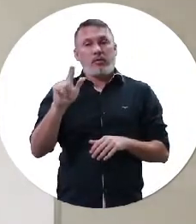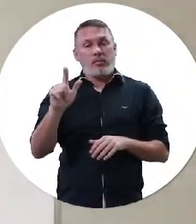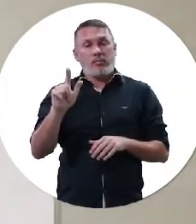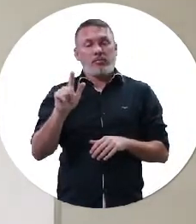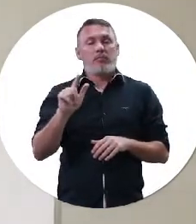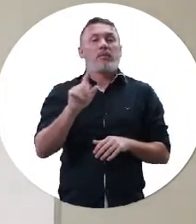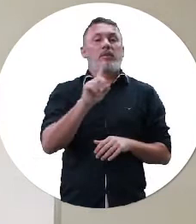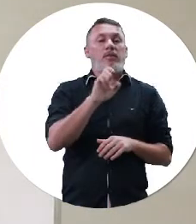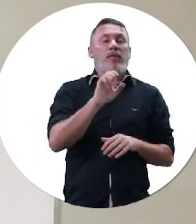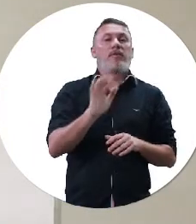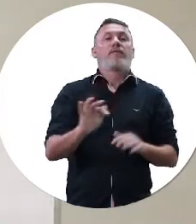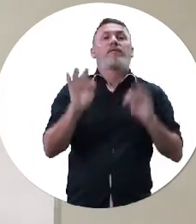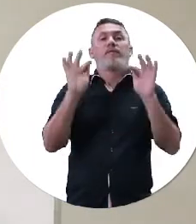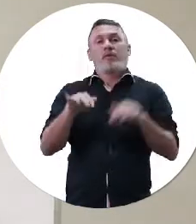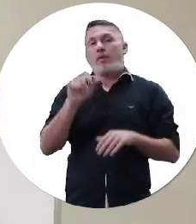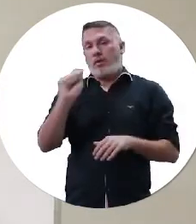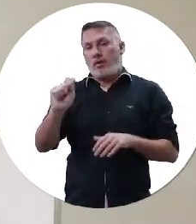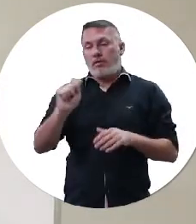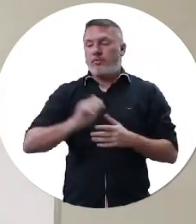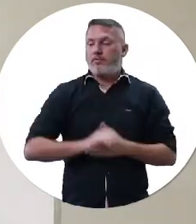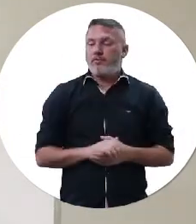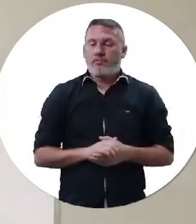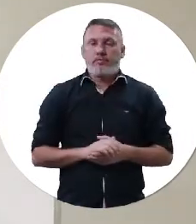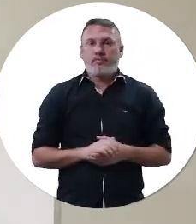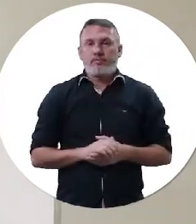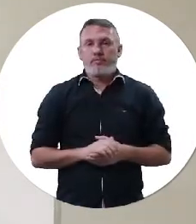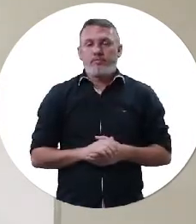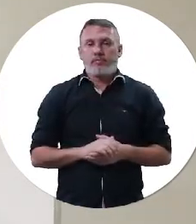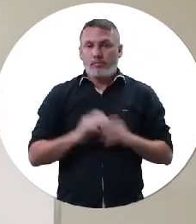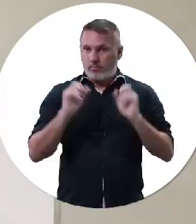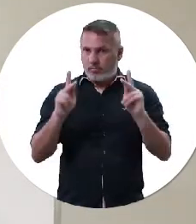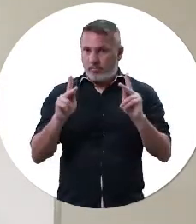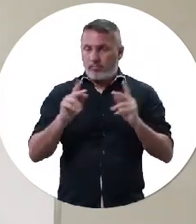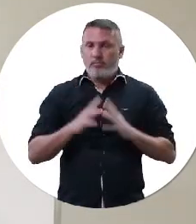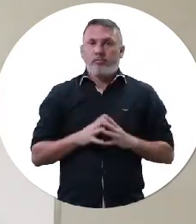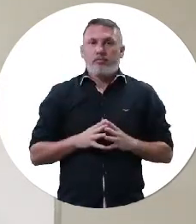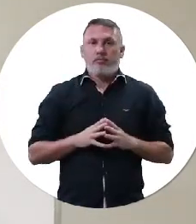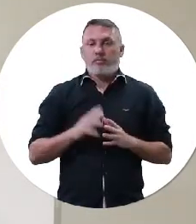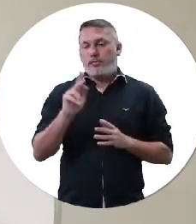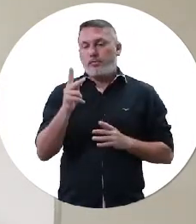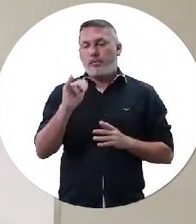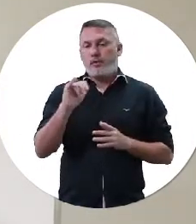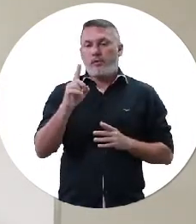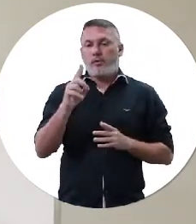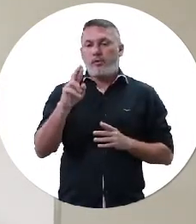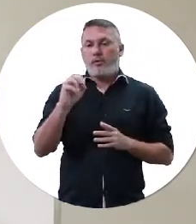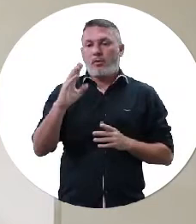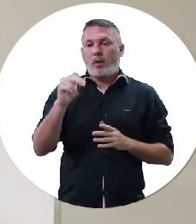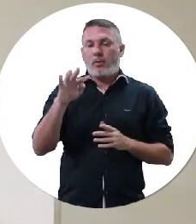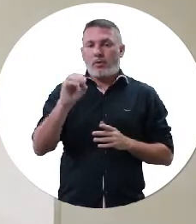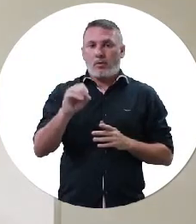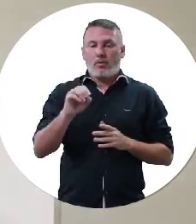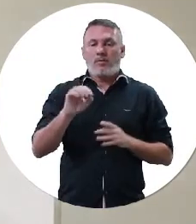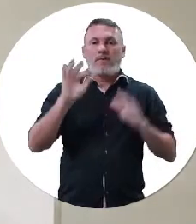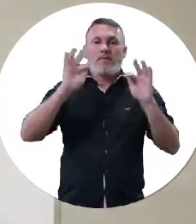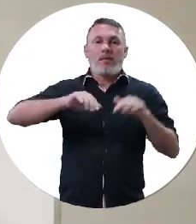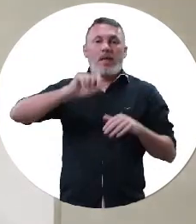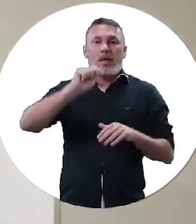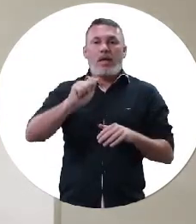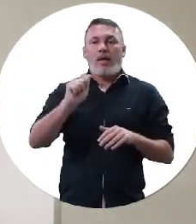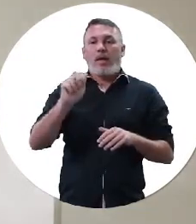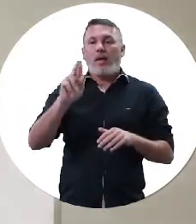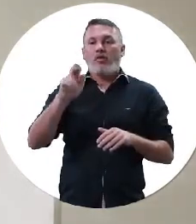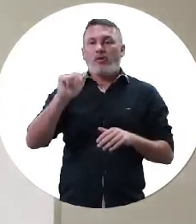hidrocarboneto com terminação ato, de radical com terminação A.